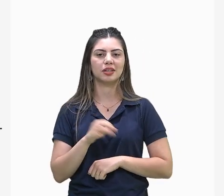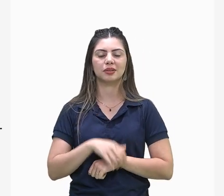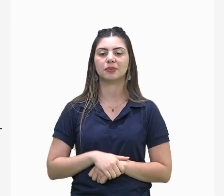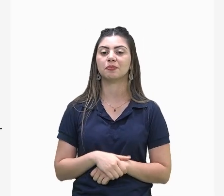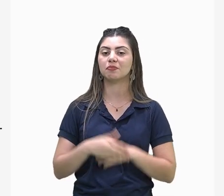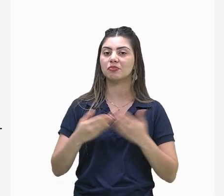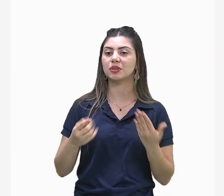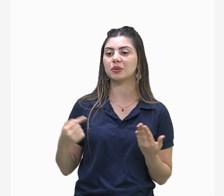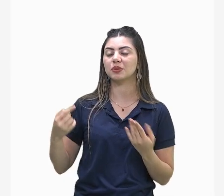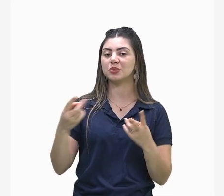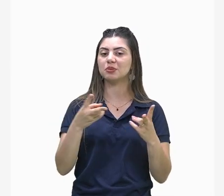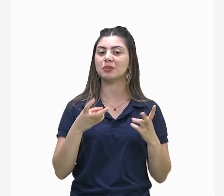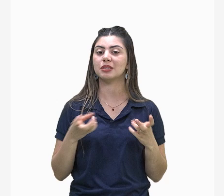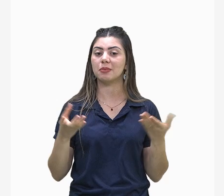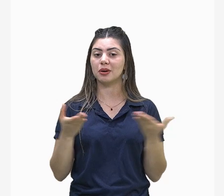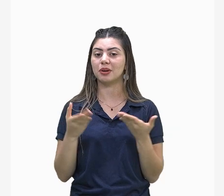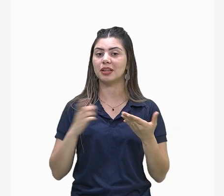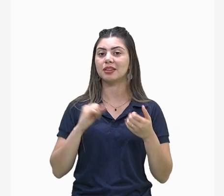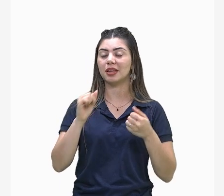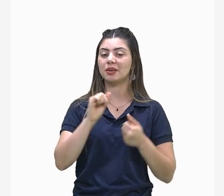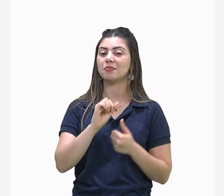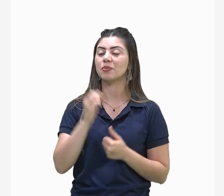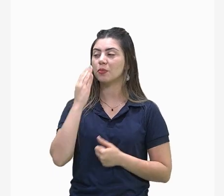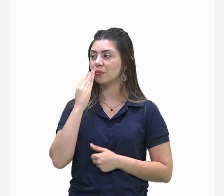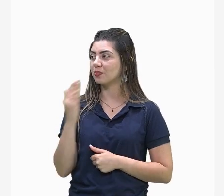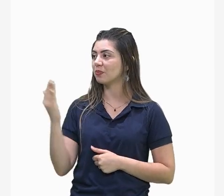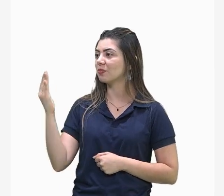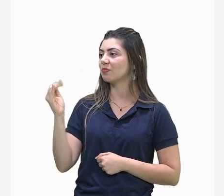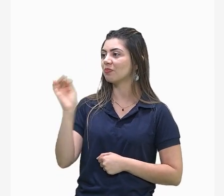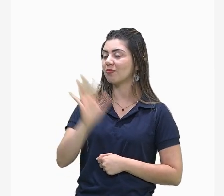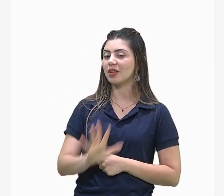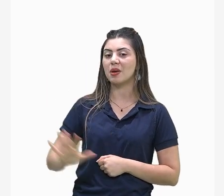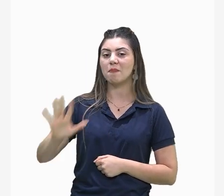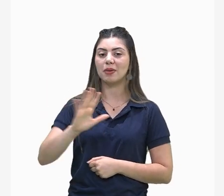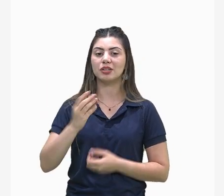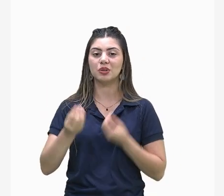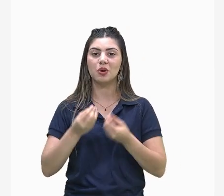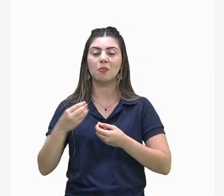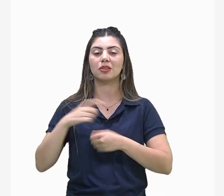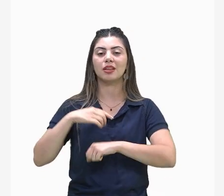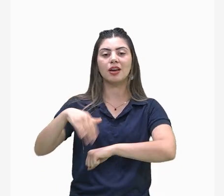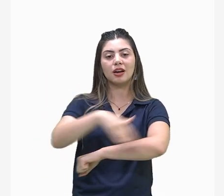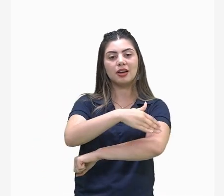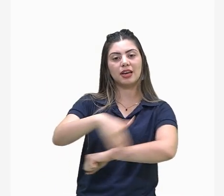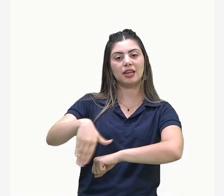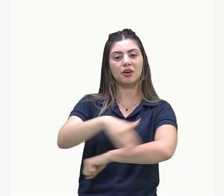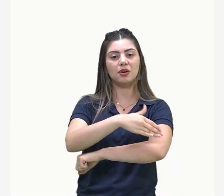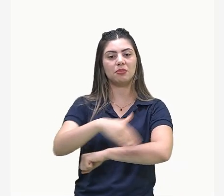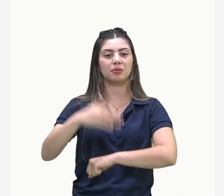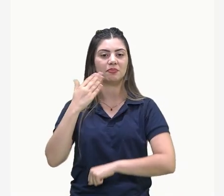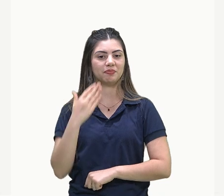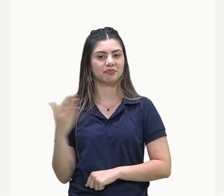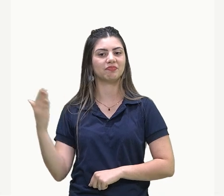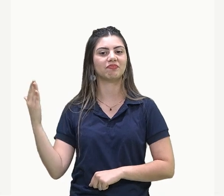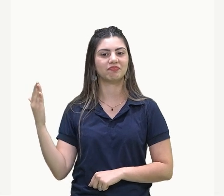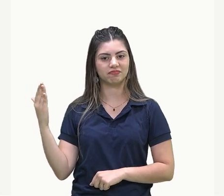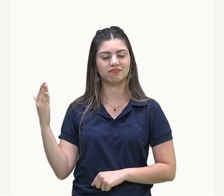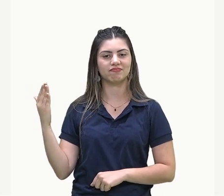disso, a gente pode observar no mapa todo esse processo aí do corredor biooceânico, tá